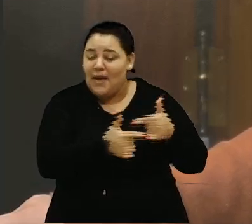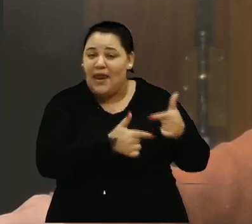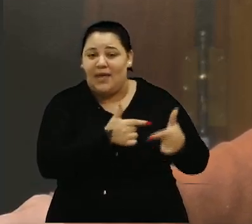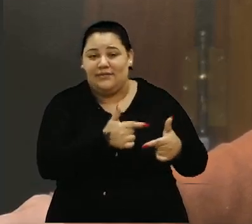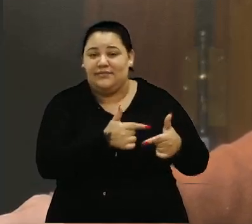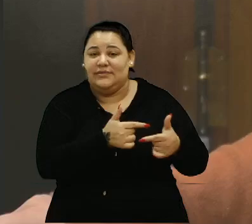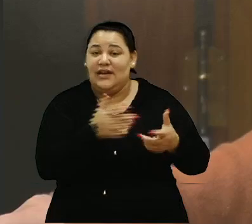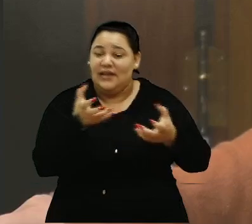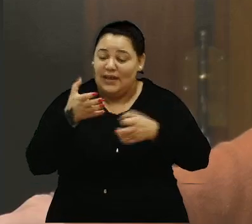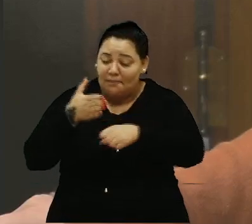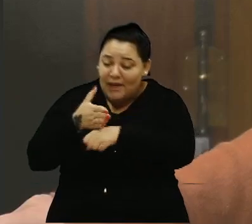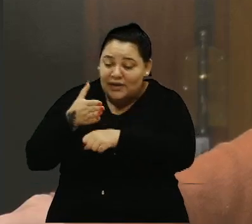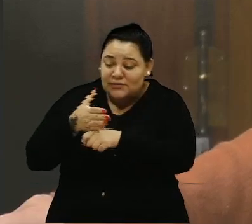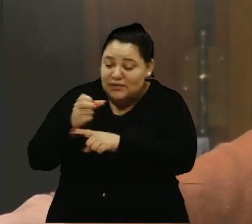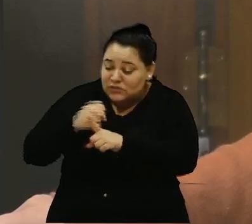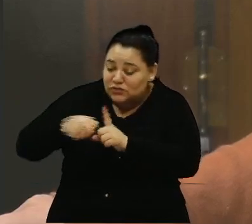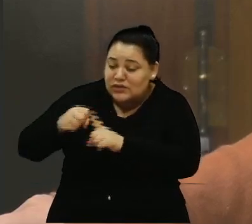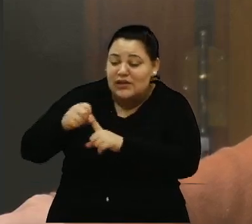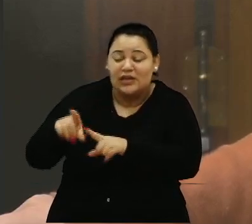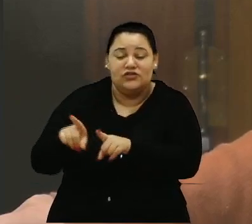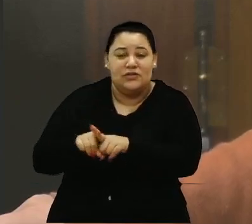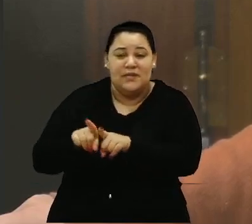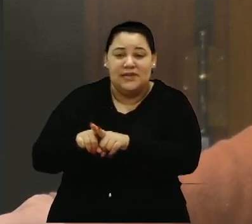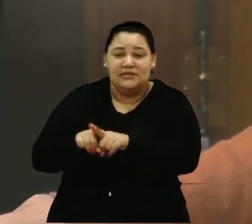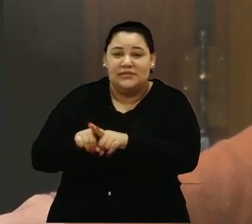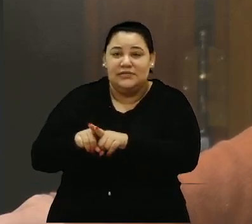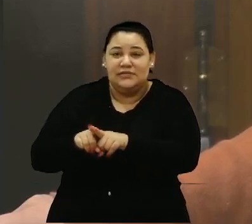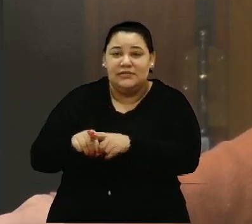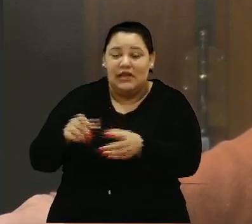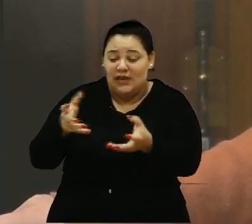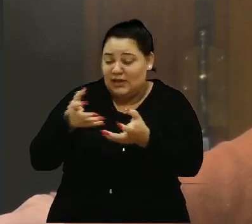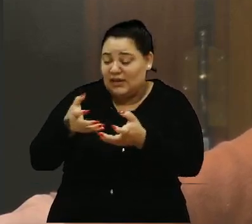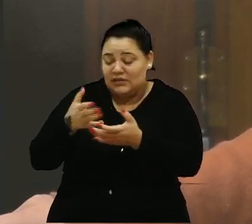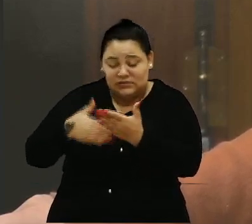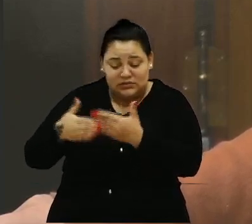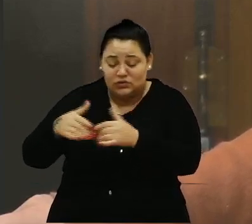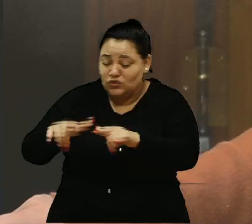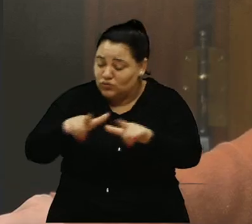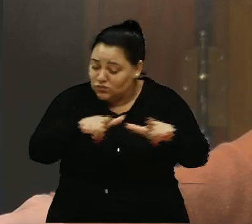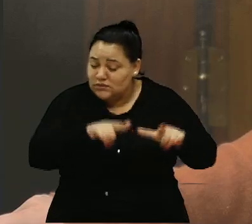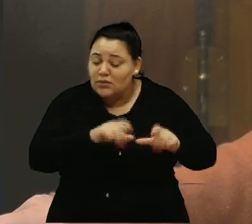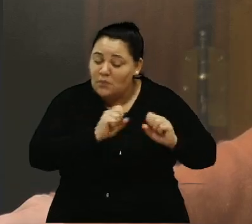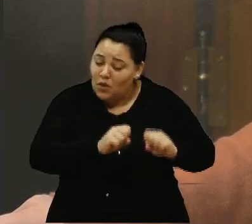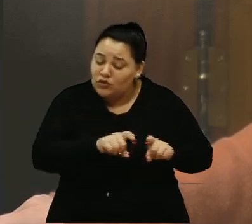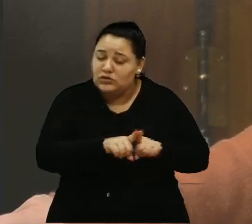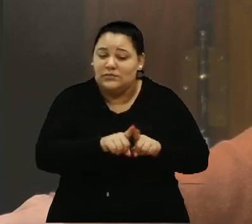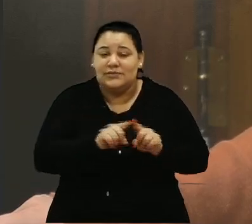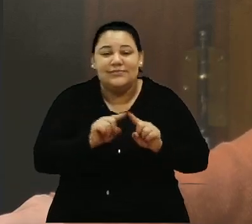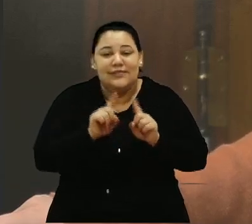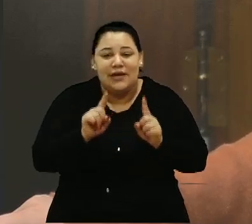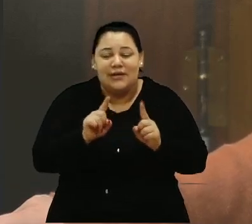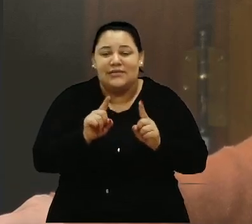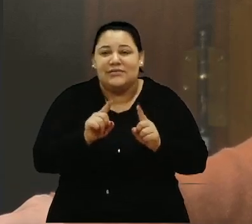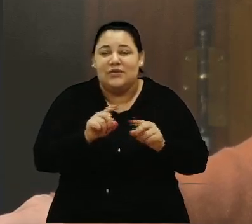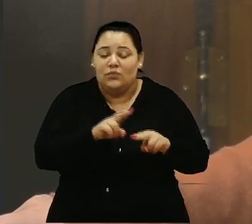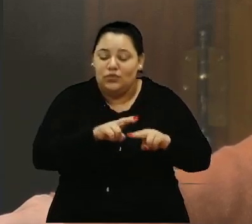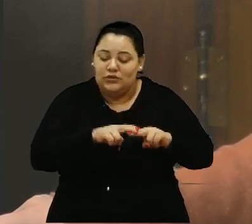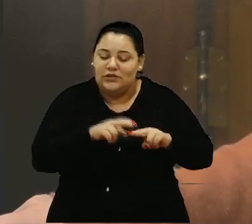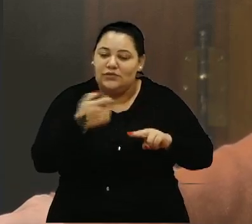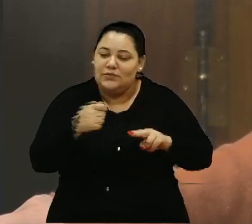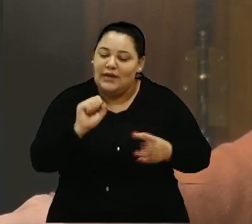querem fazer parte da sociedade, elas querem estar em todos os lugares que elas puderem estar. Mas para isso a gente precisa da garantia